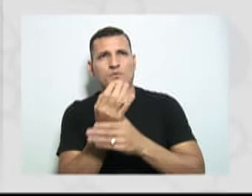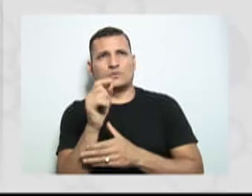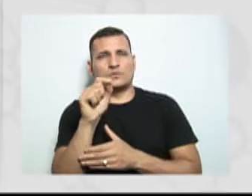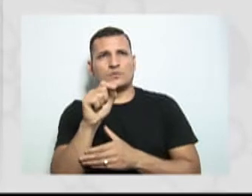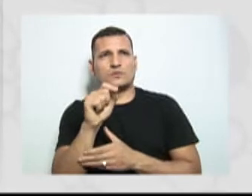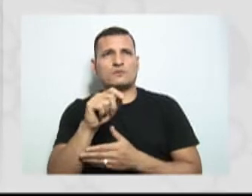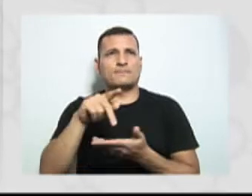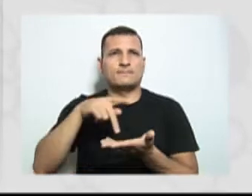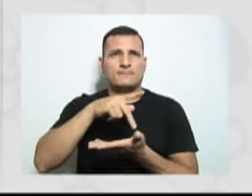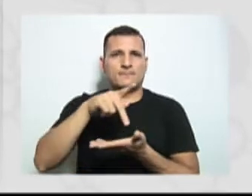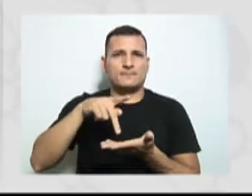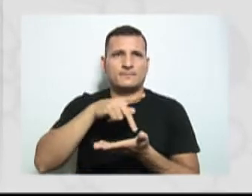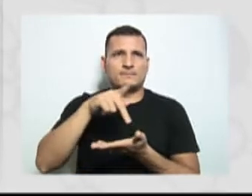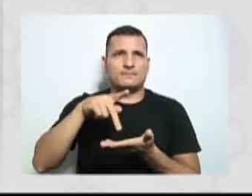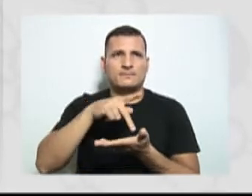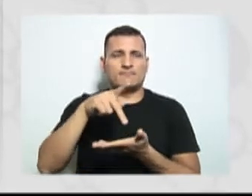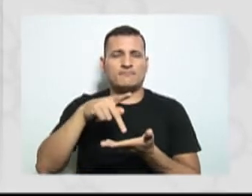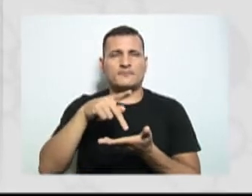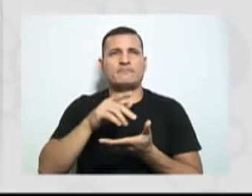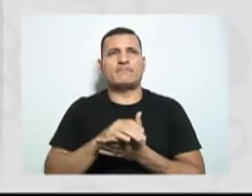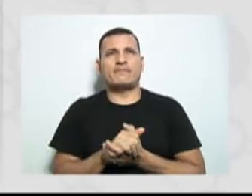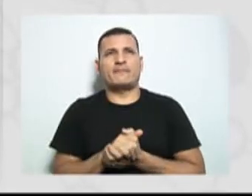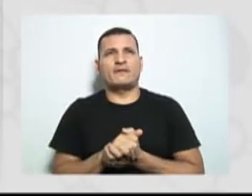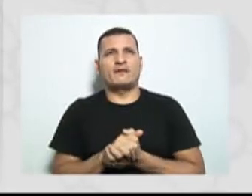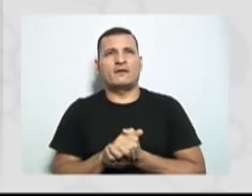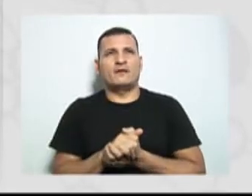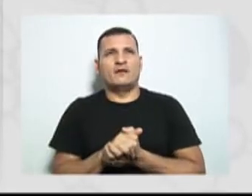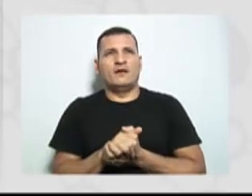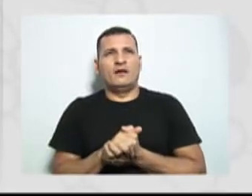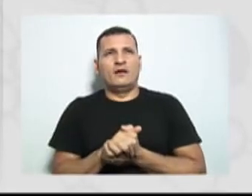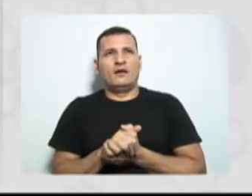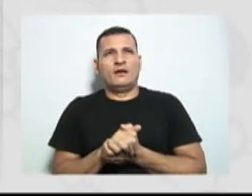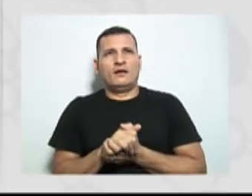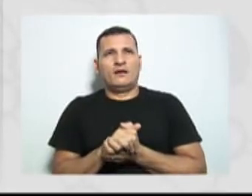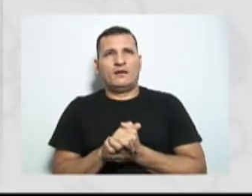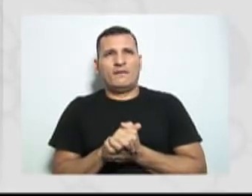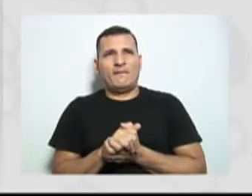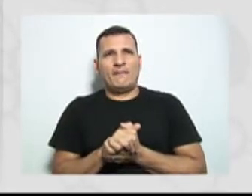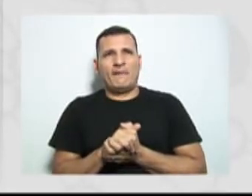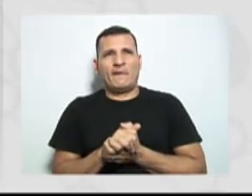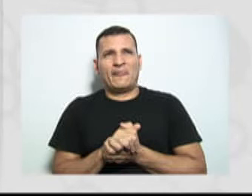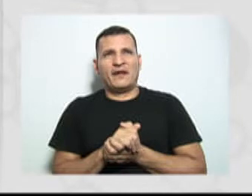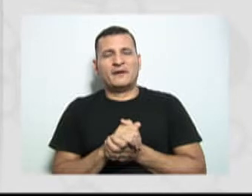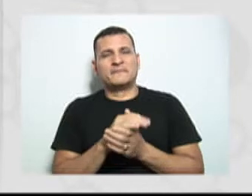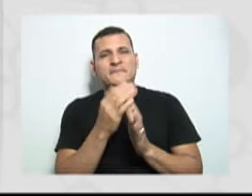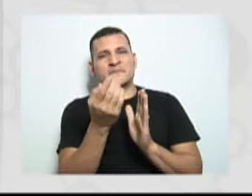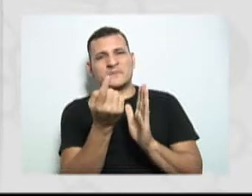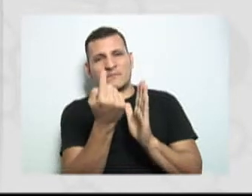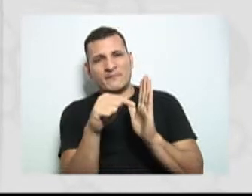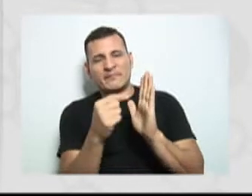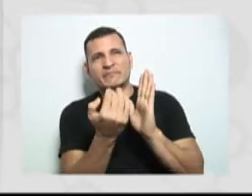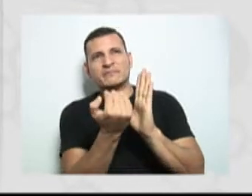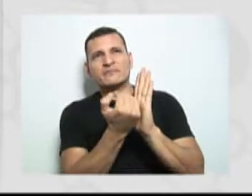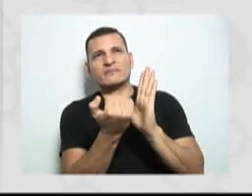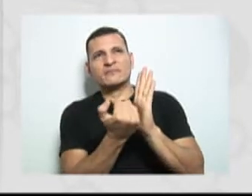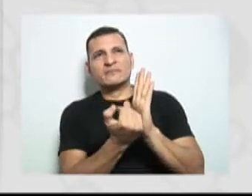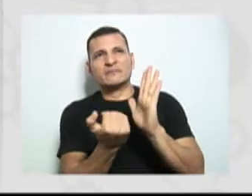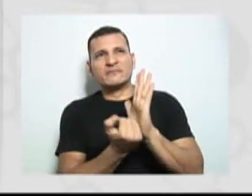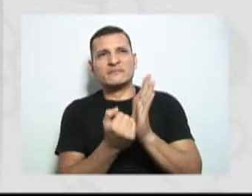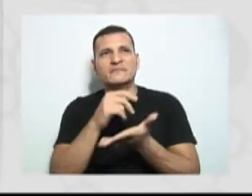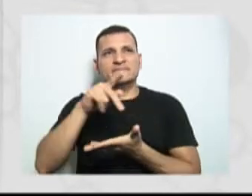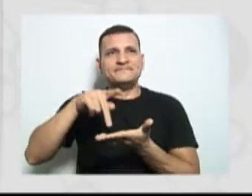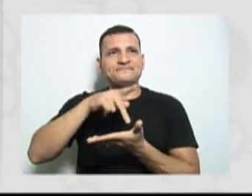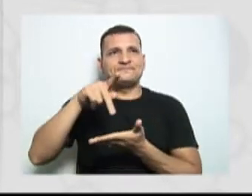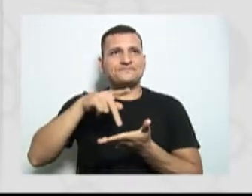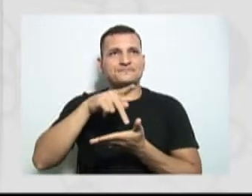com pudins de leite condensado. Segue abaixo a receita do pudim Vovó Mafalda.